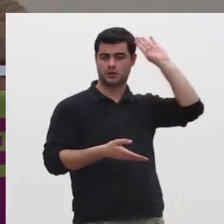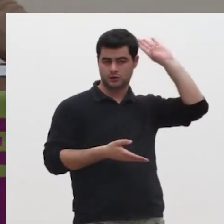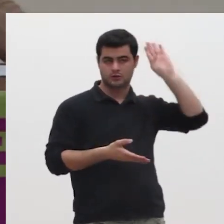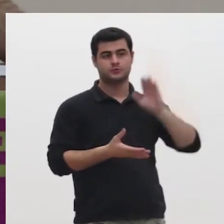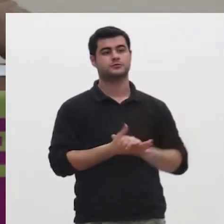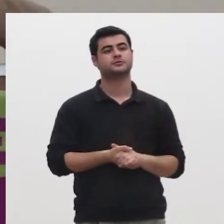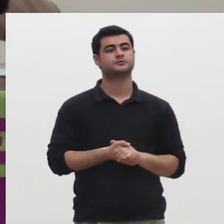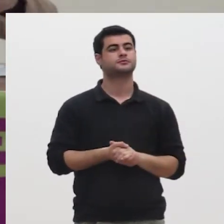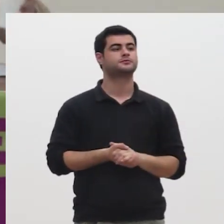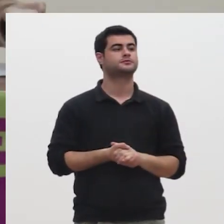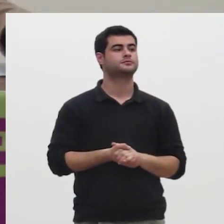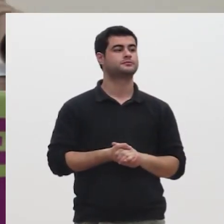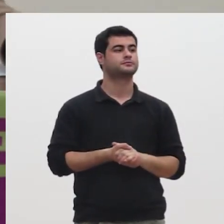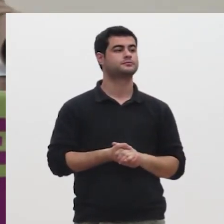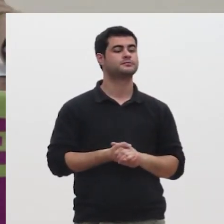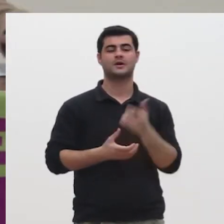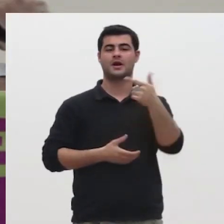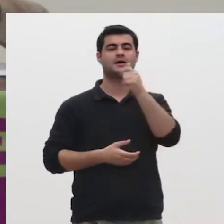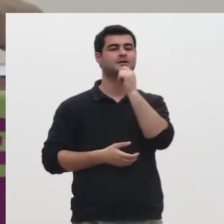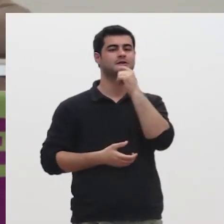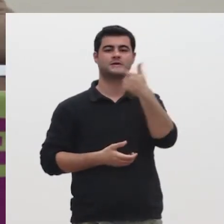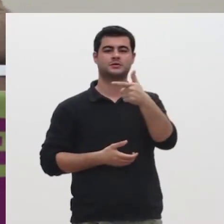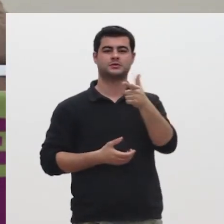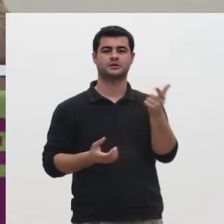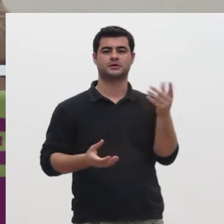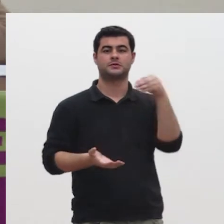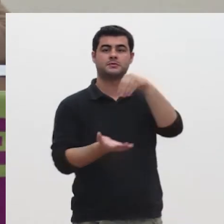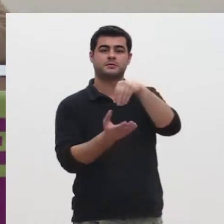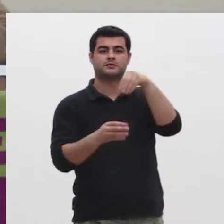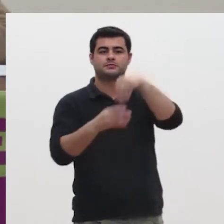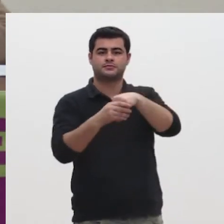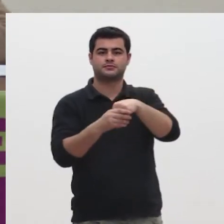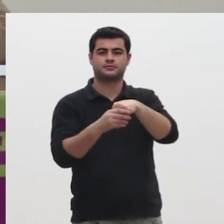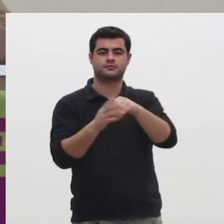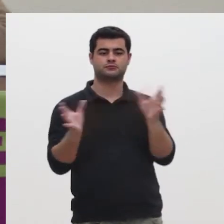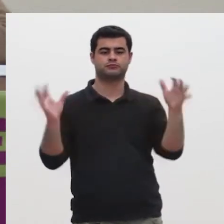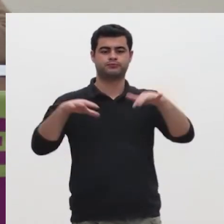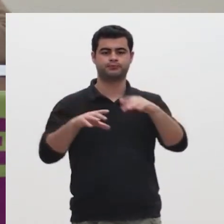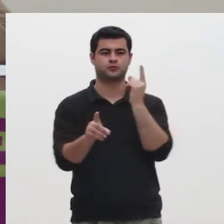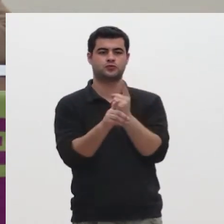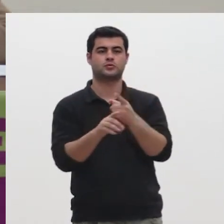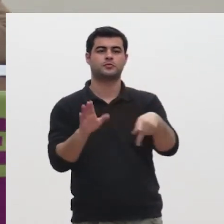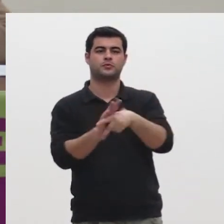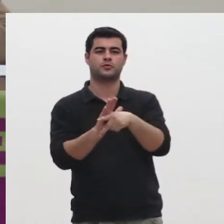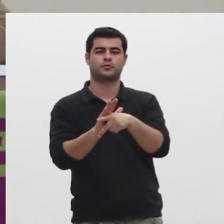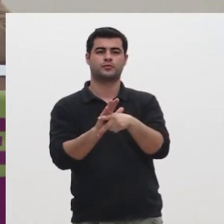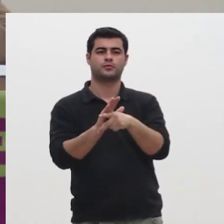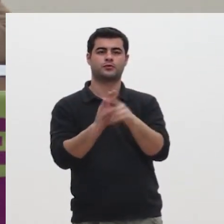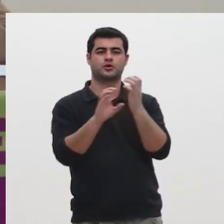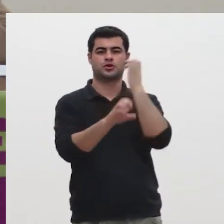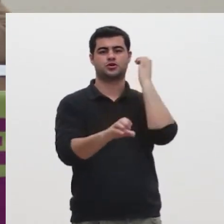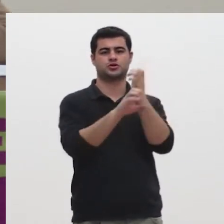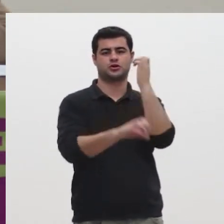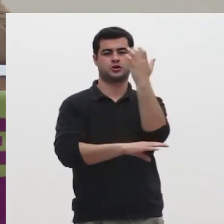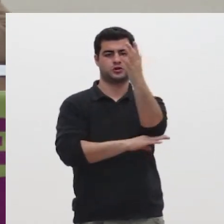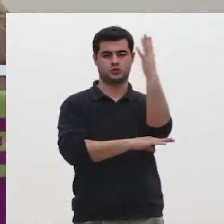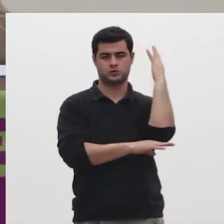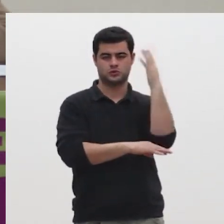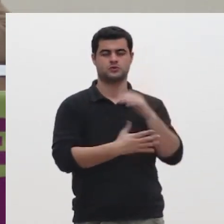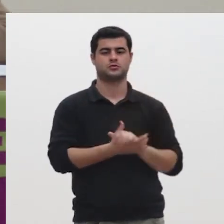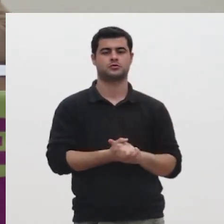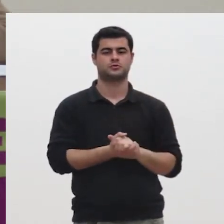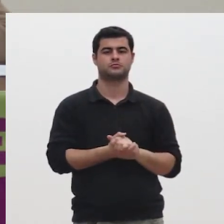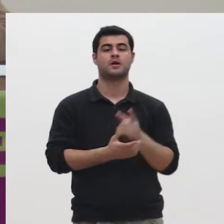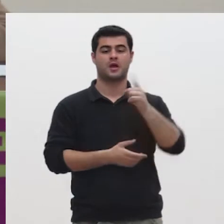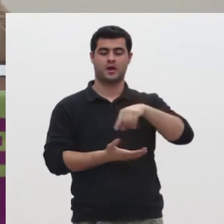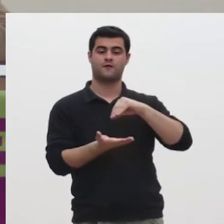que não há sede ainda para os centros acadêmicos de engenharia florestal e engenharia industrial madeireira no campus e de zootecnia aqui. Essas